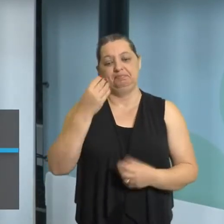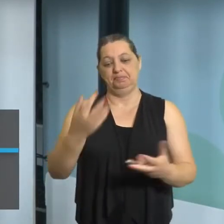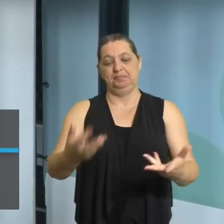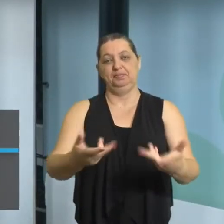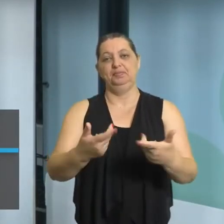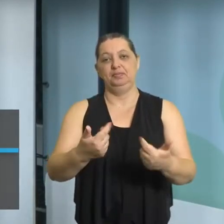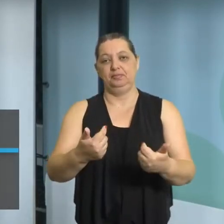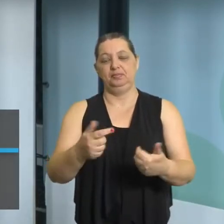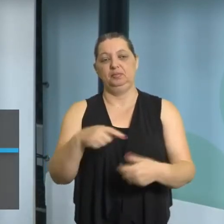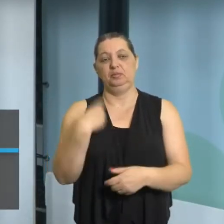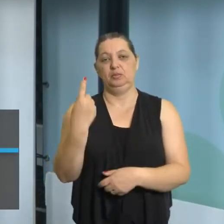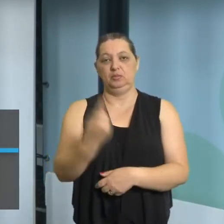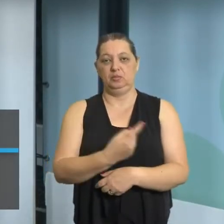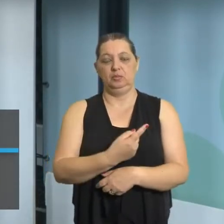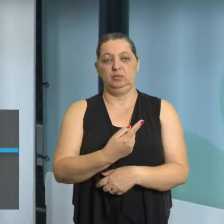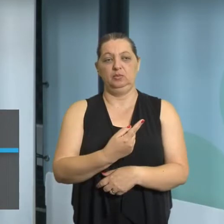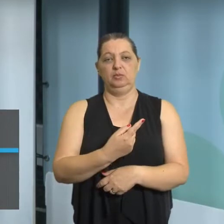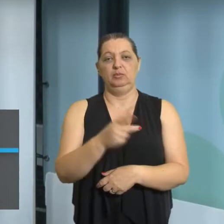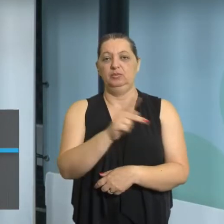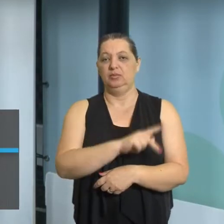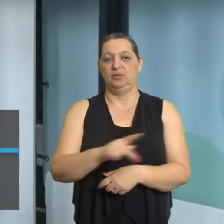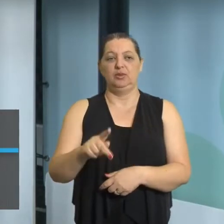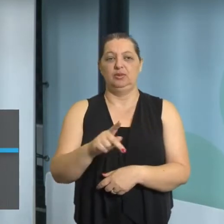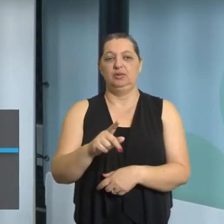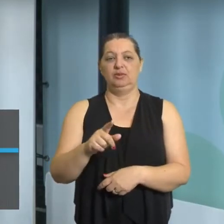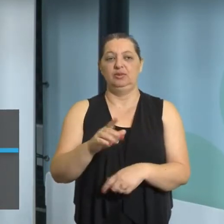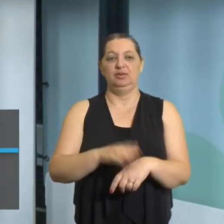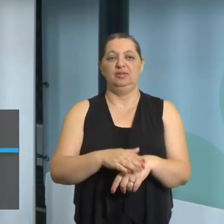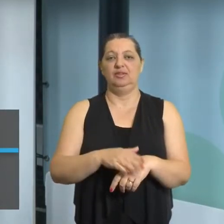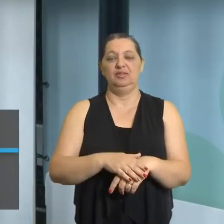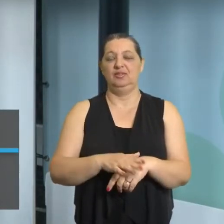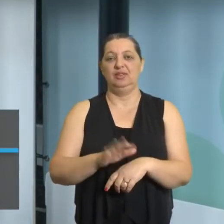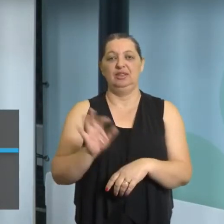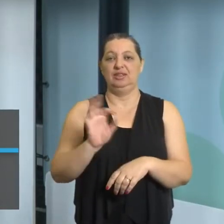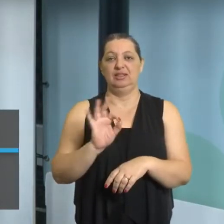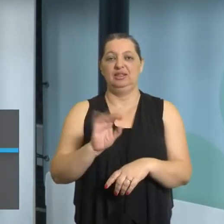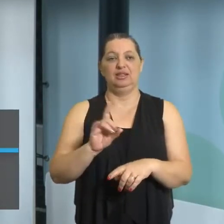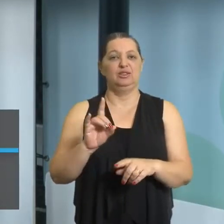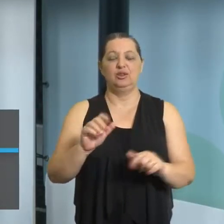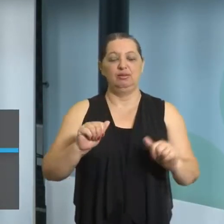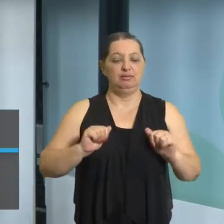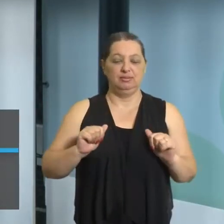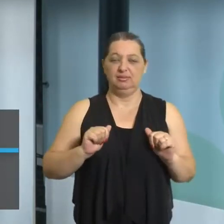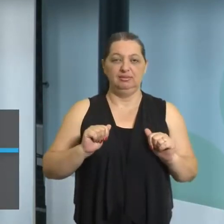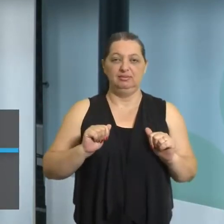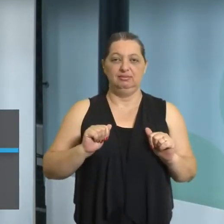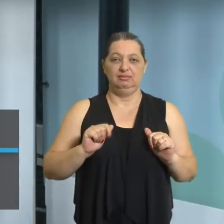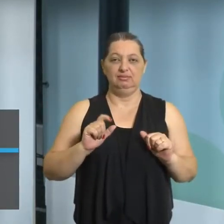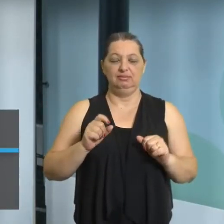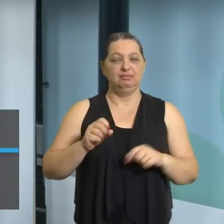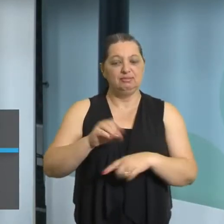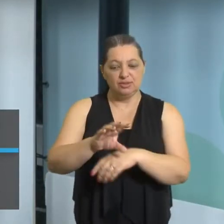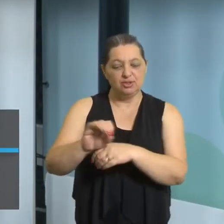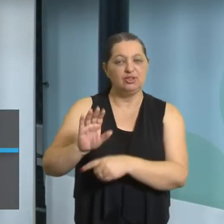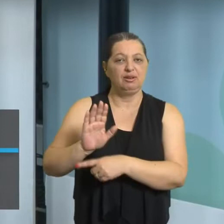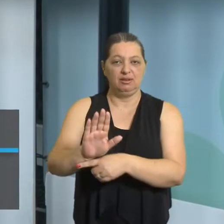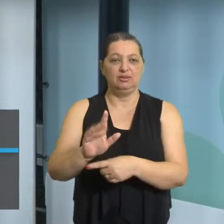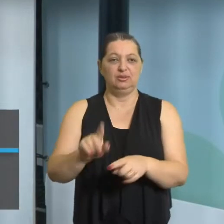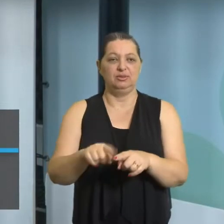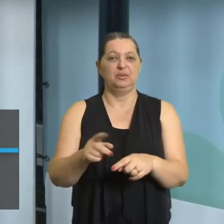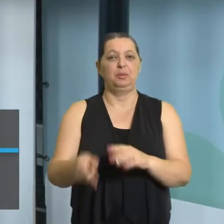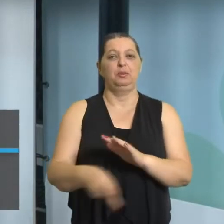gente efetivamente nós do nós temos nada a gente organizou que observamos a coisa acontecer e foi muito legal